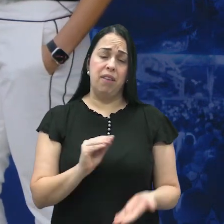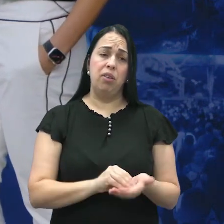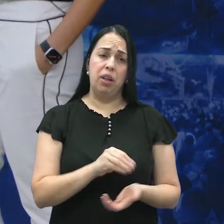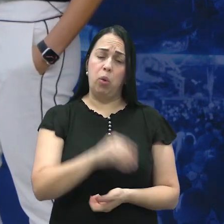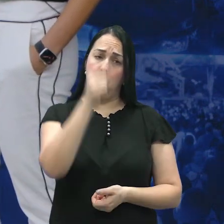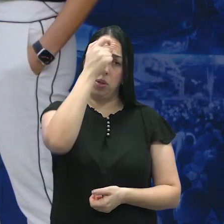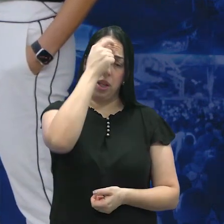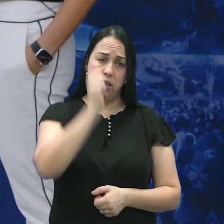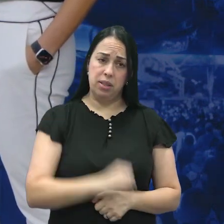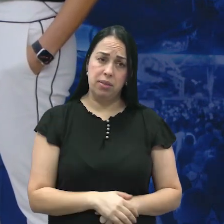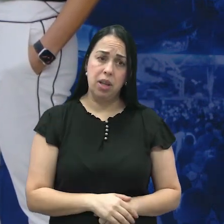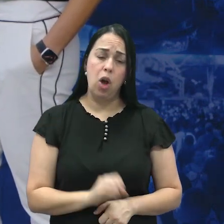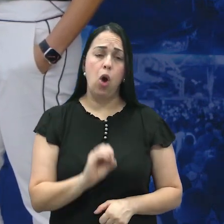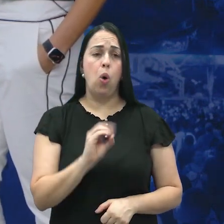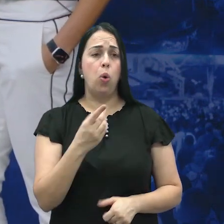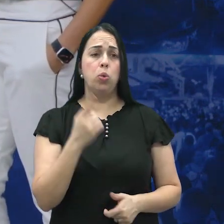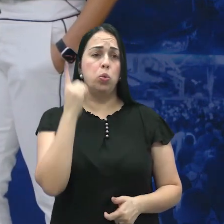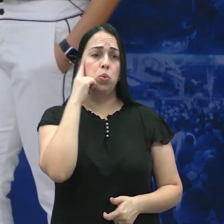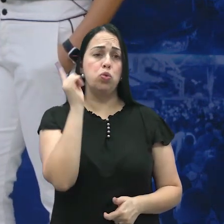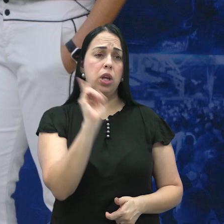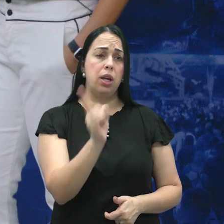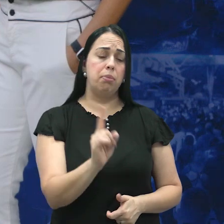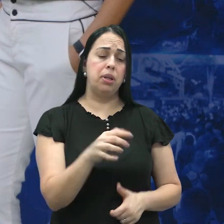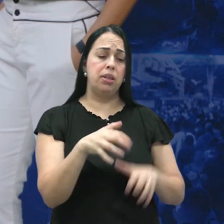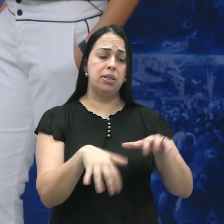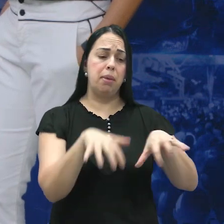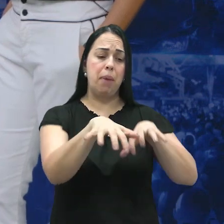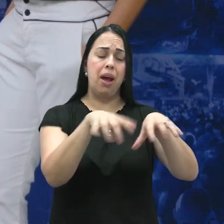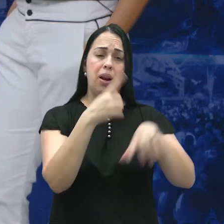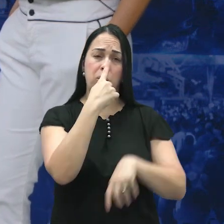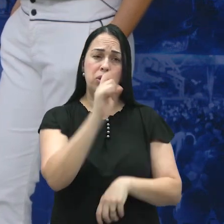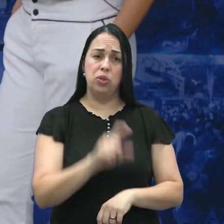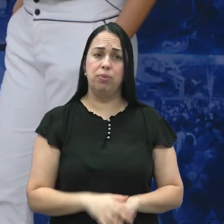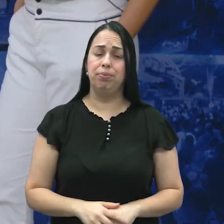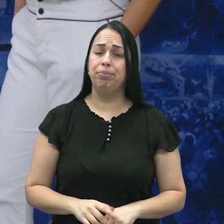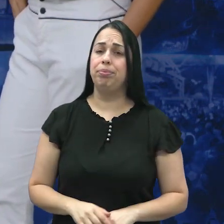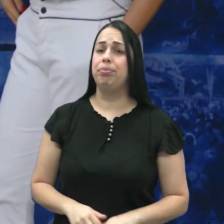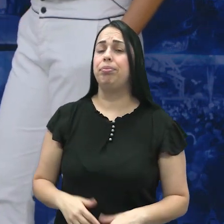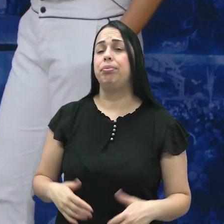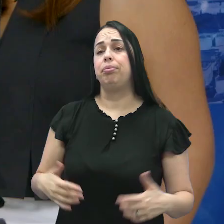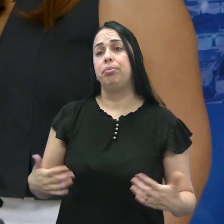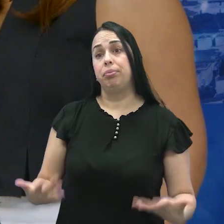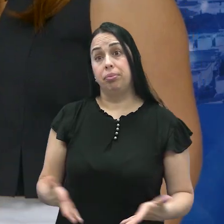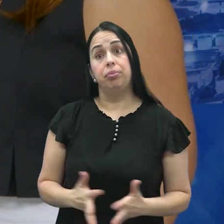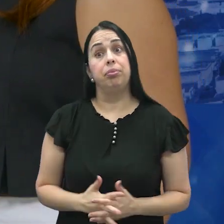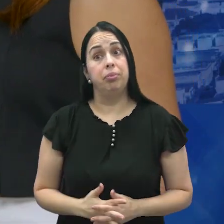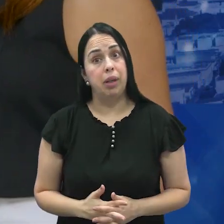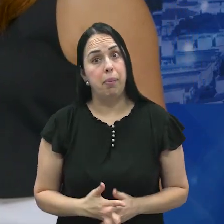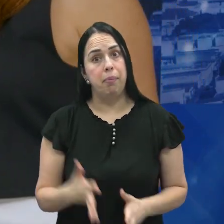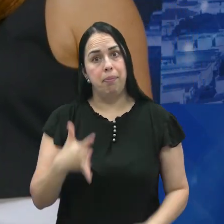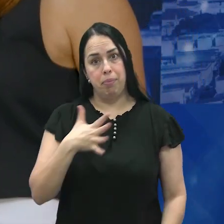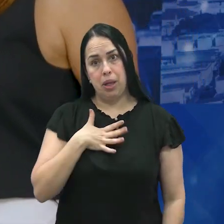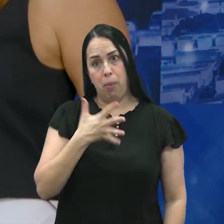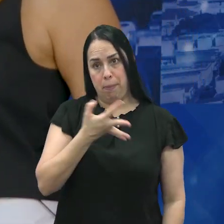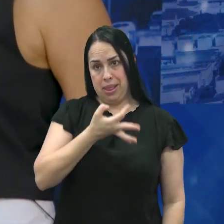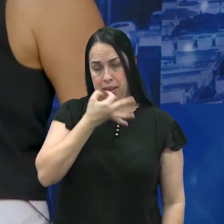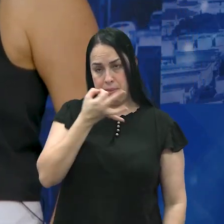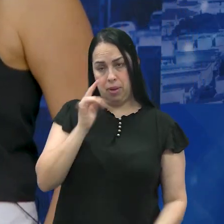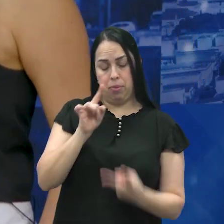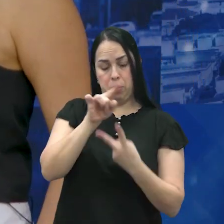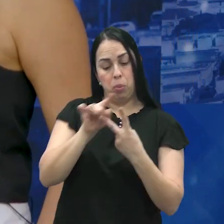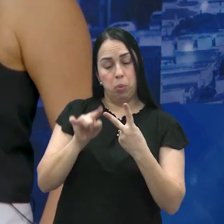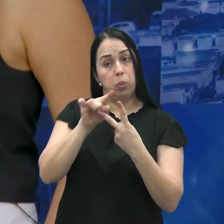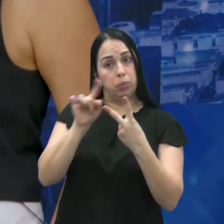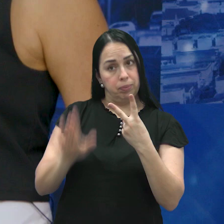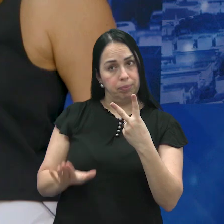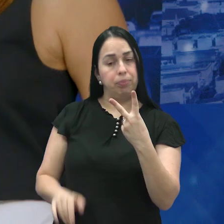conscientização ou não sabem como fazer a separação correta desses resíduos? Uau, eu acredito que a gente tem duas